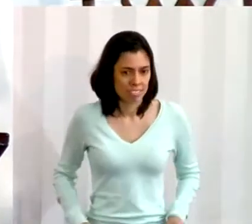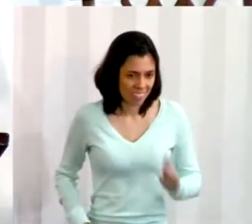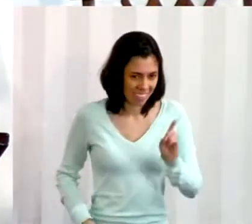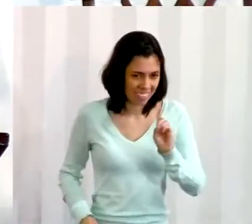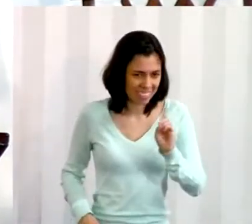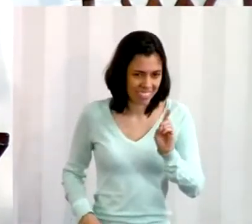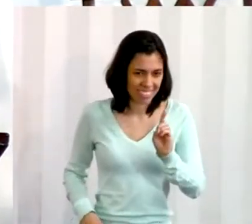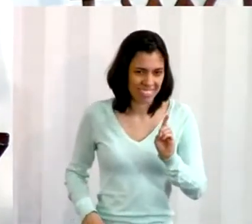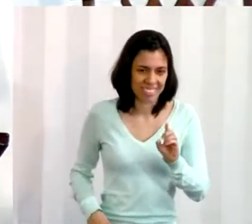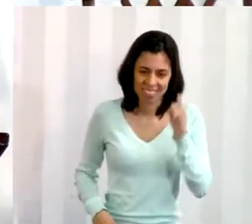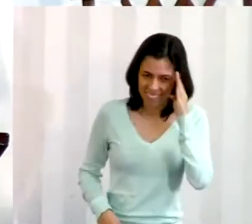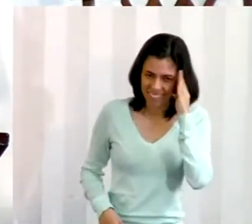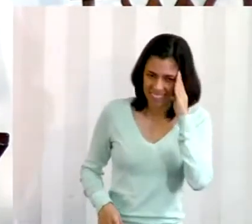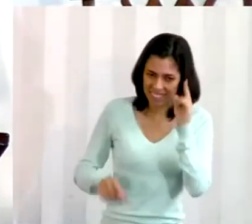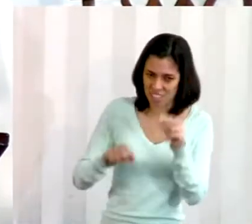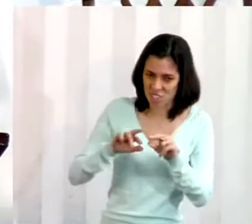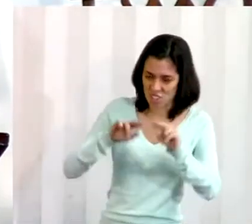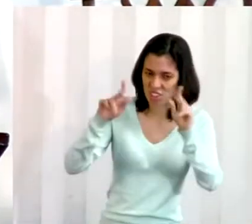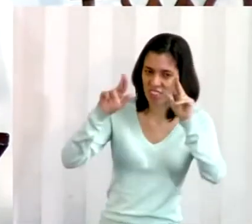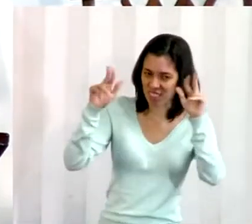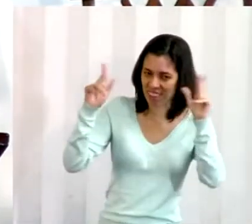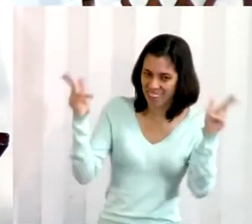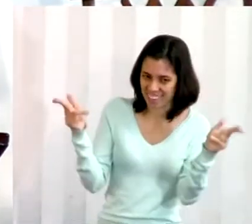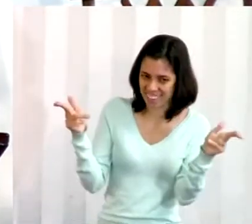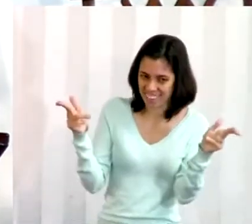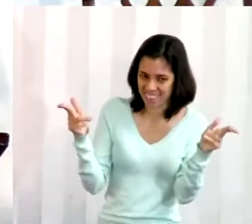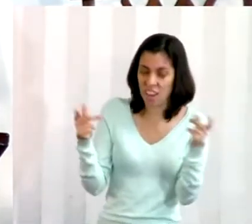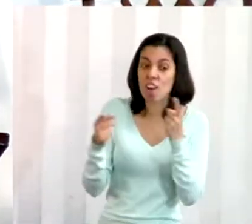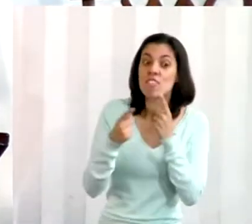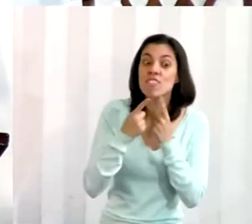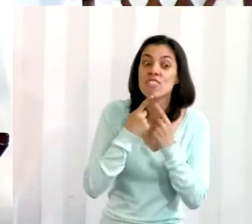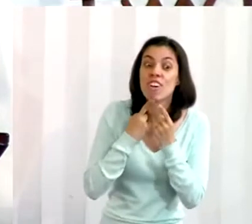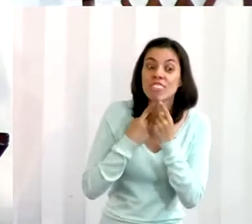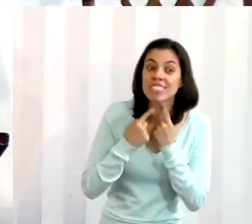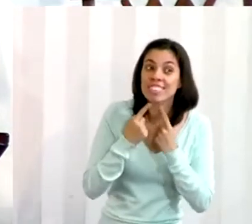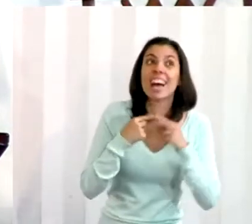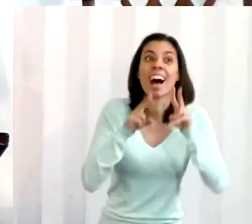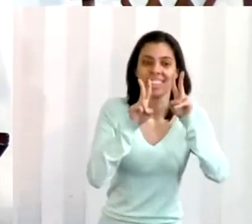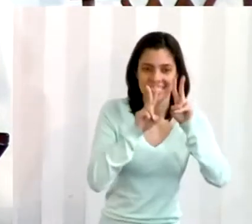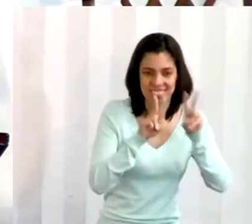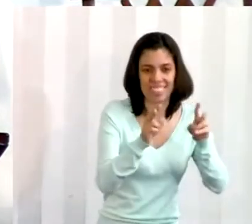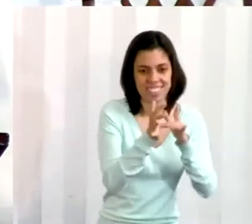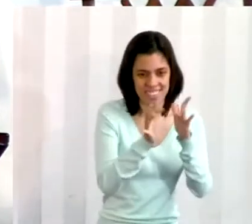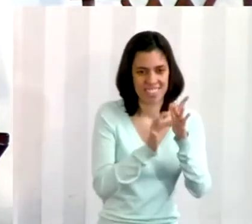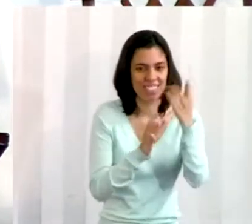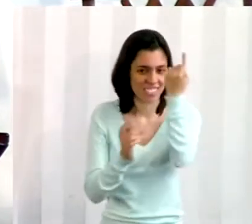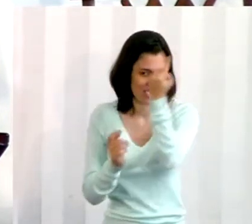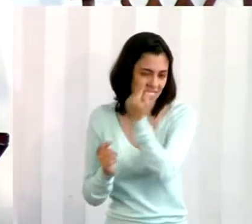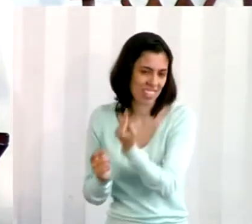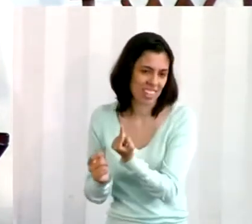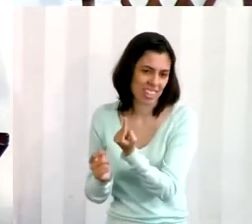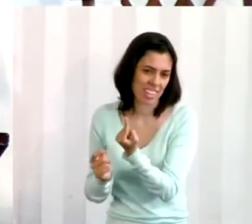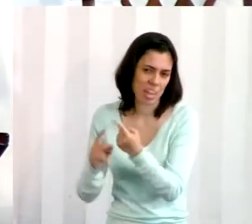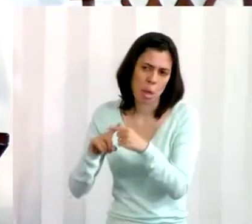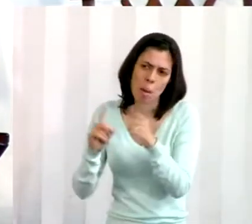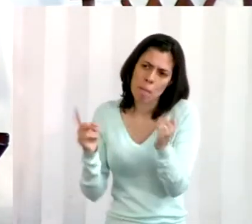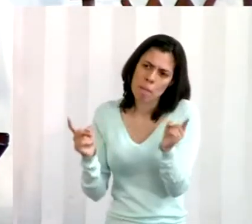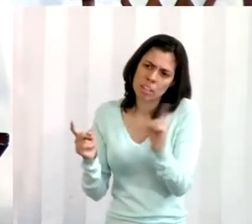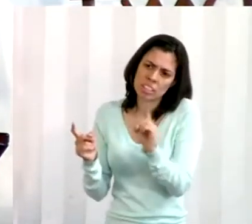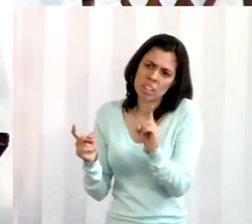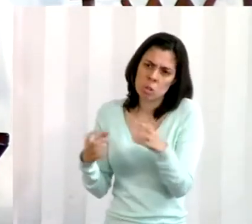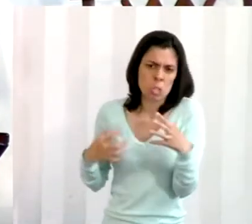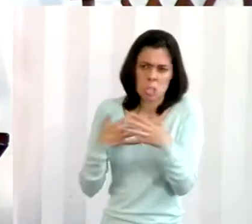muitos hoje, nos dias atuais. Ansiedade é uma situação muito